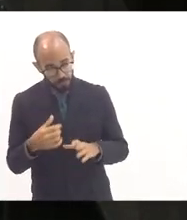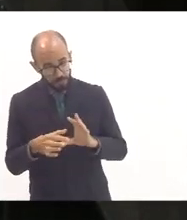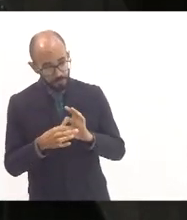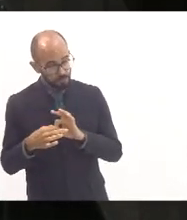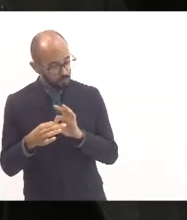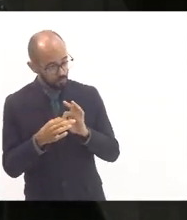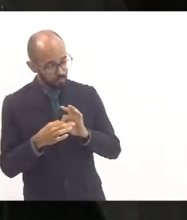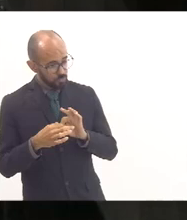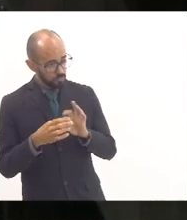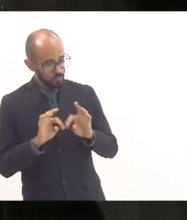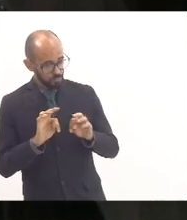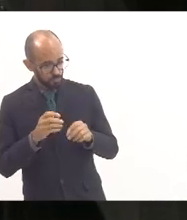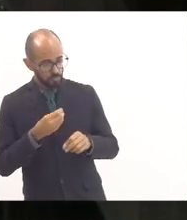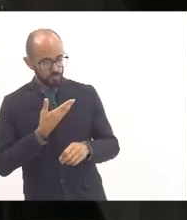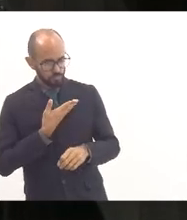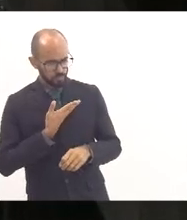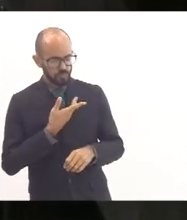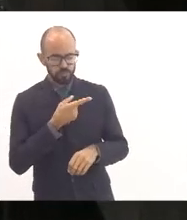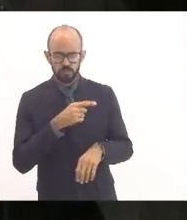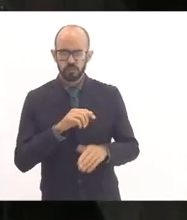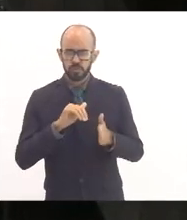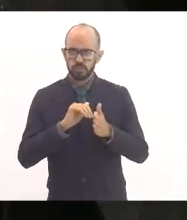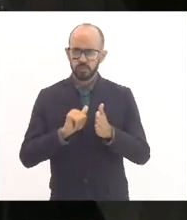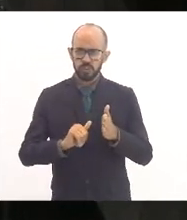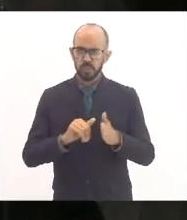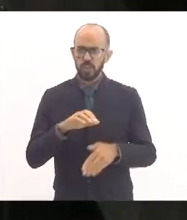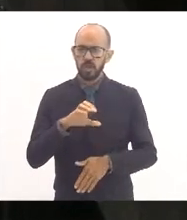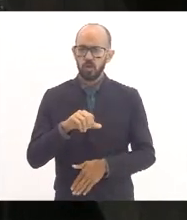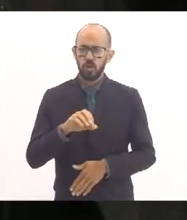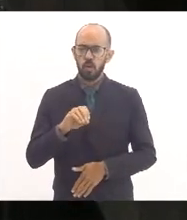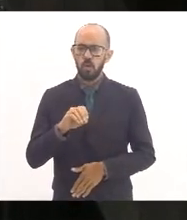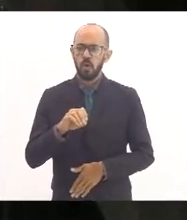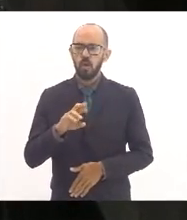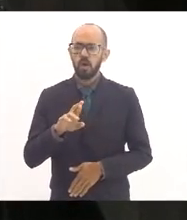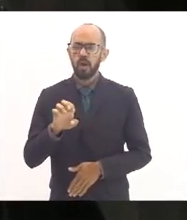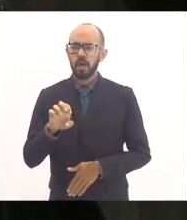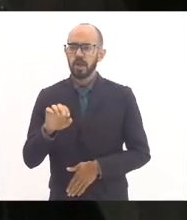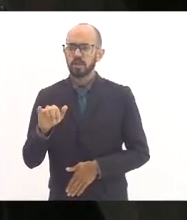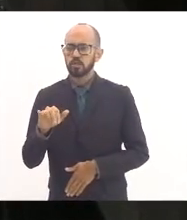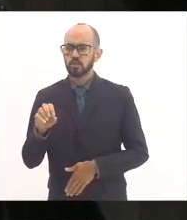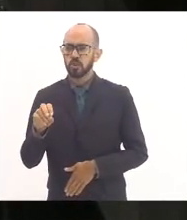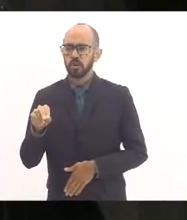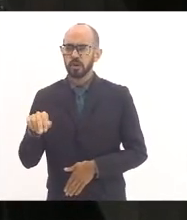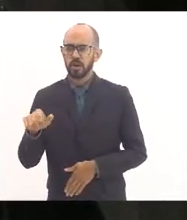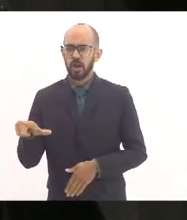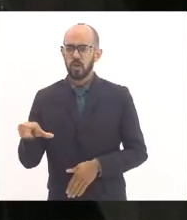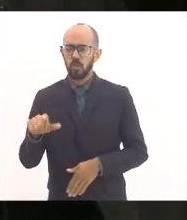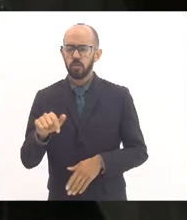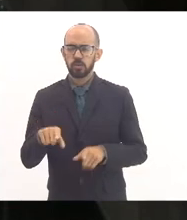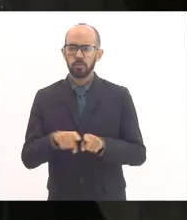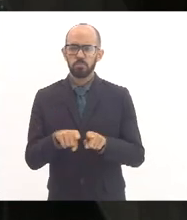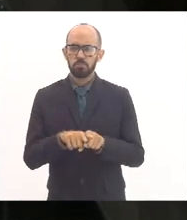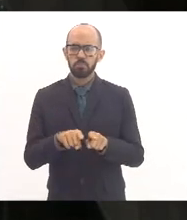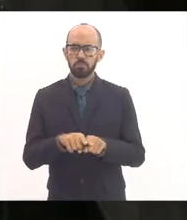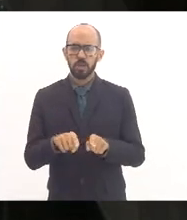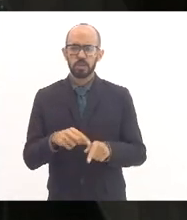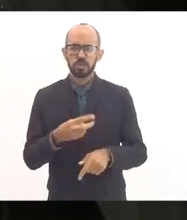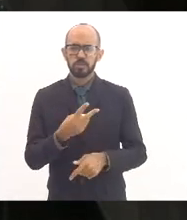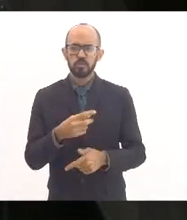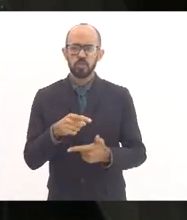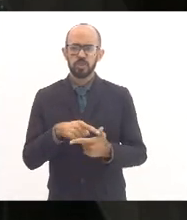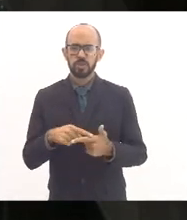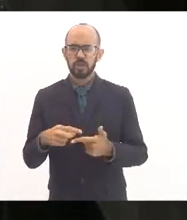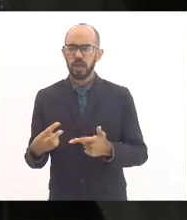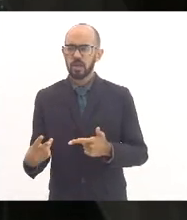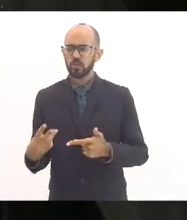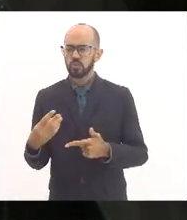todos os colegas supressão total da parte convencional mais de dois terços da Lei voltada para a punição do policial é